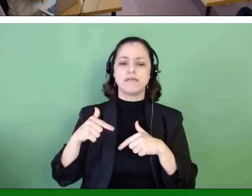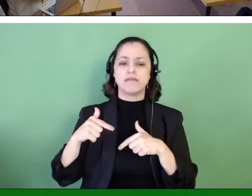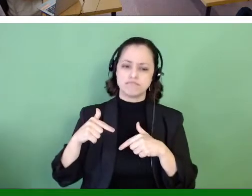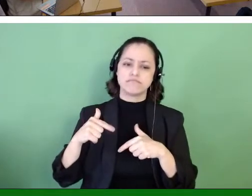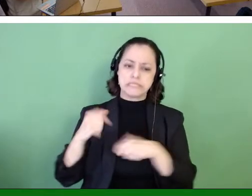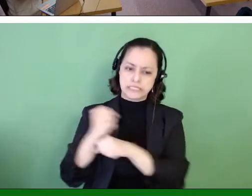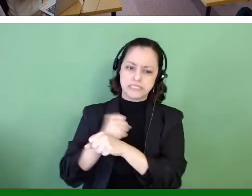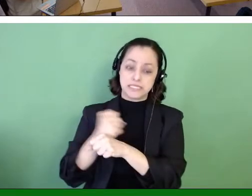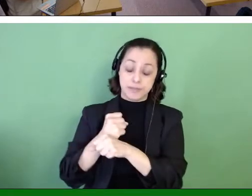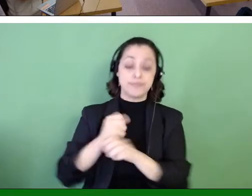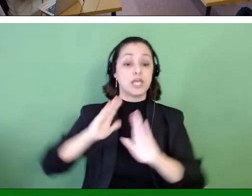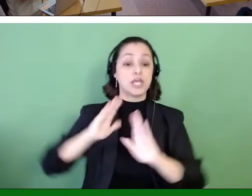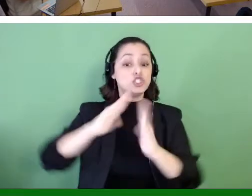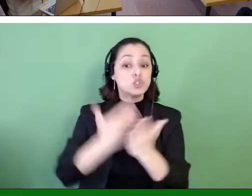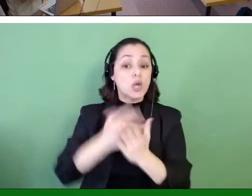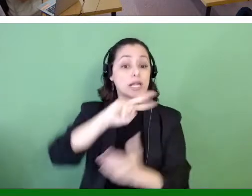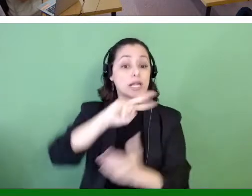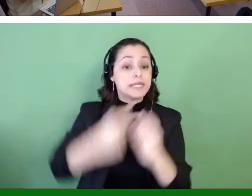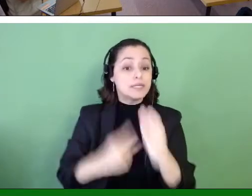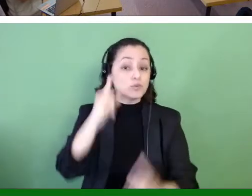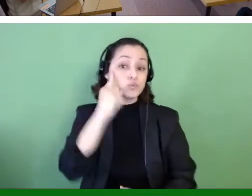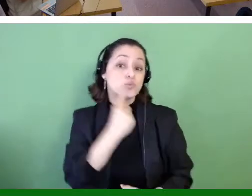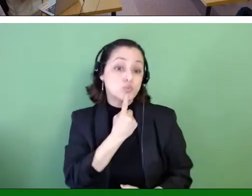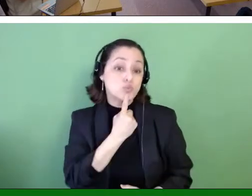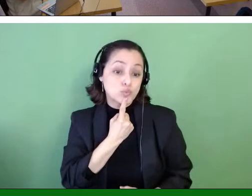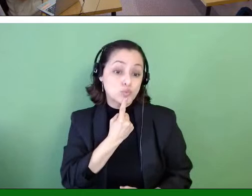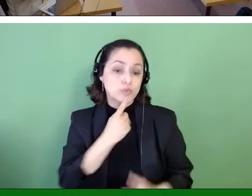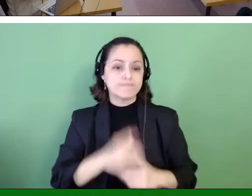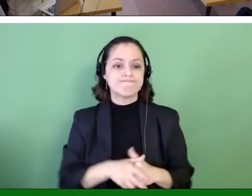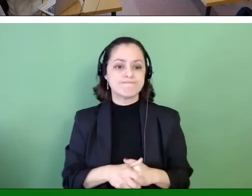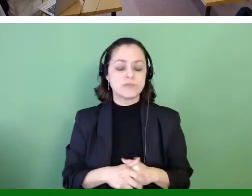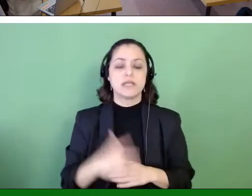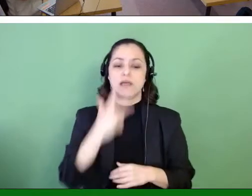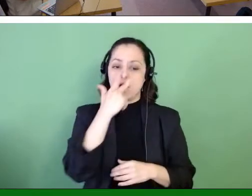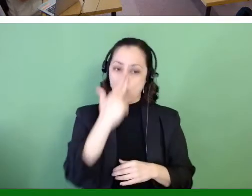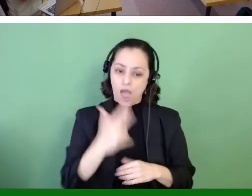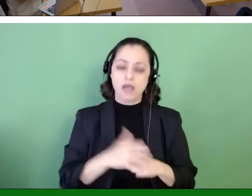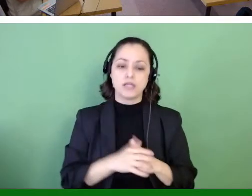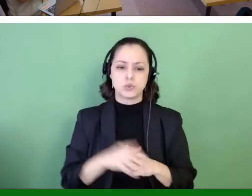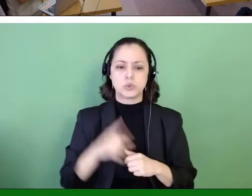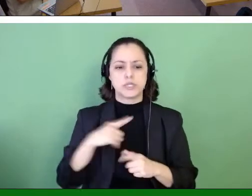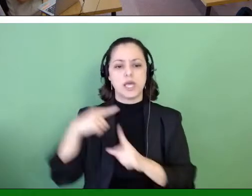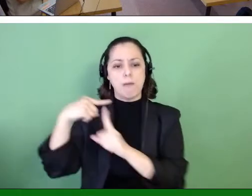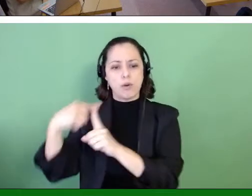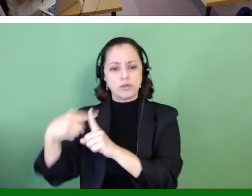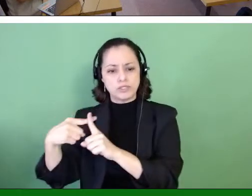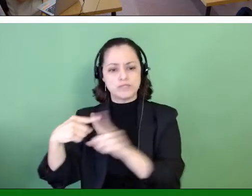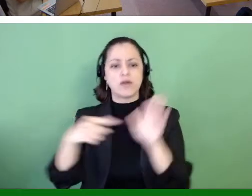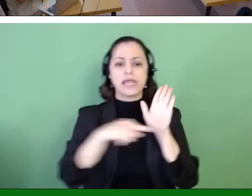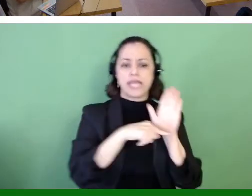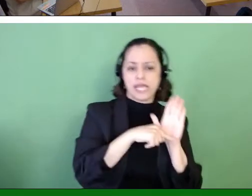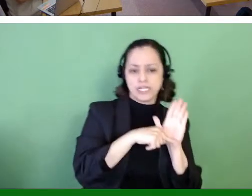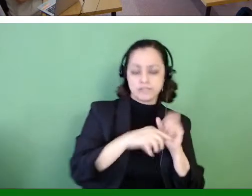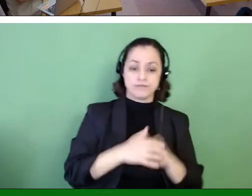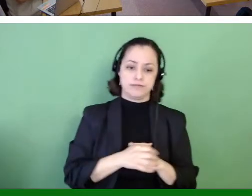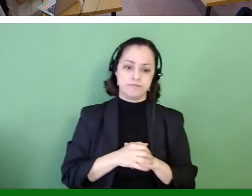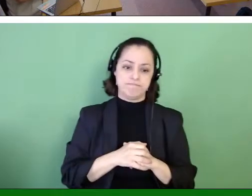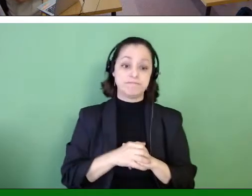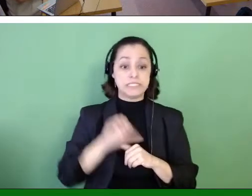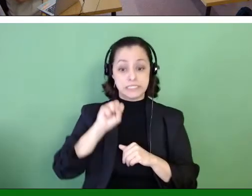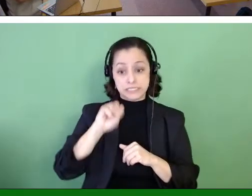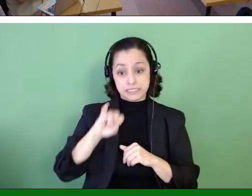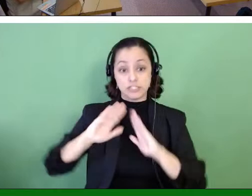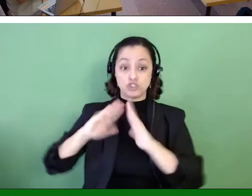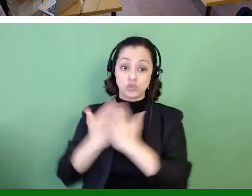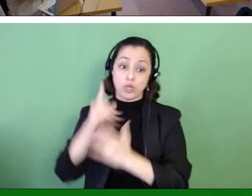bilíngue para surdos. E acho que existem pontos positivos e negativos nos dois lados, né? Quando a gente fala em ensino de língua, por